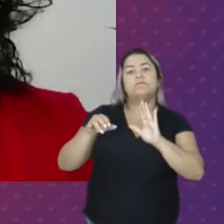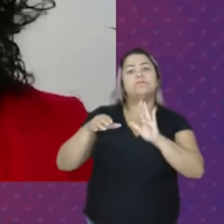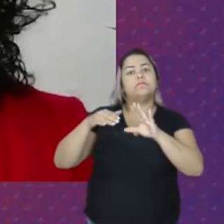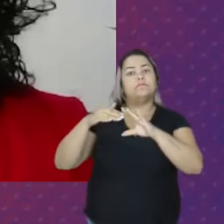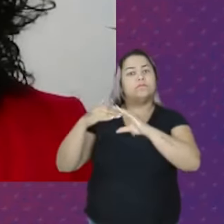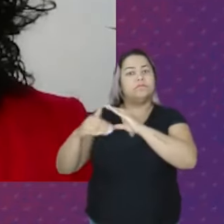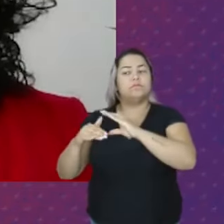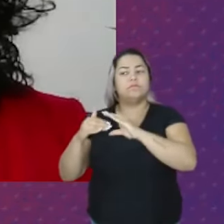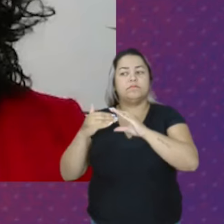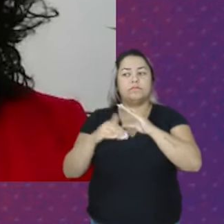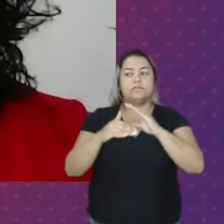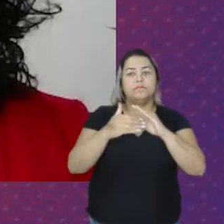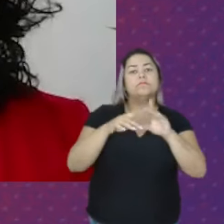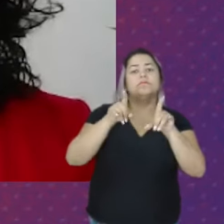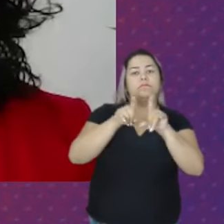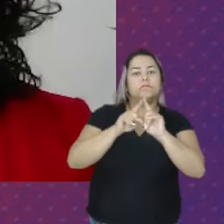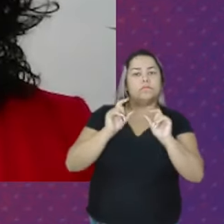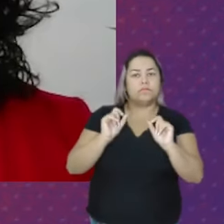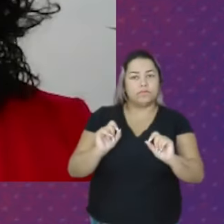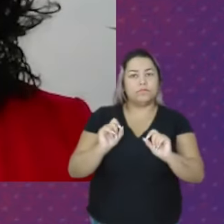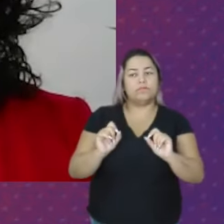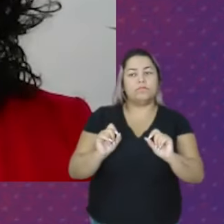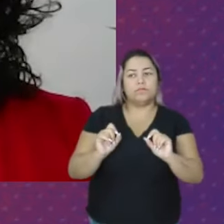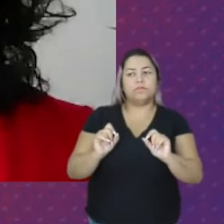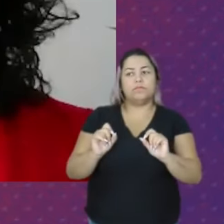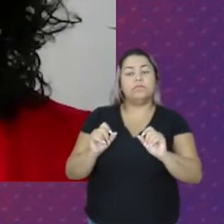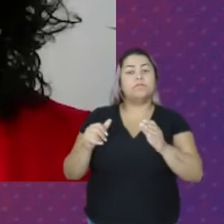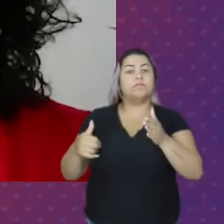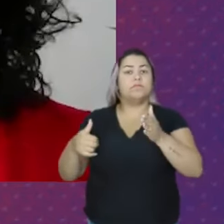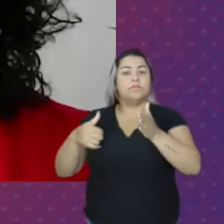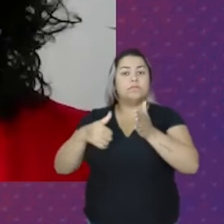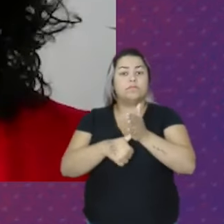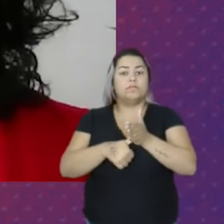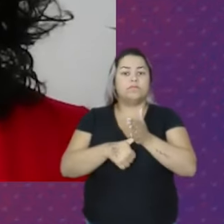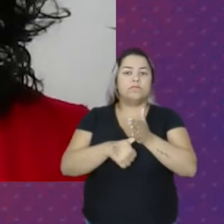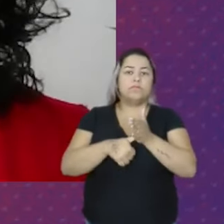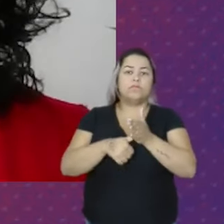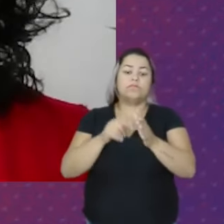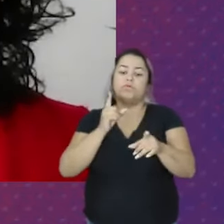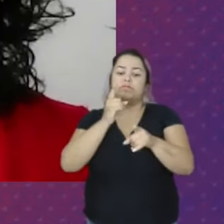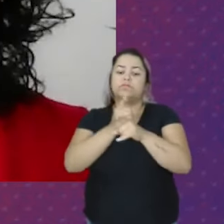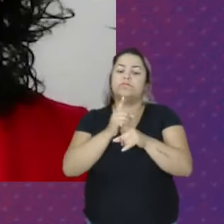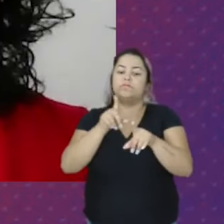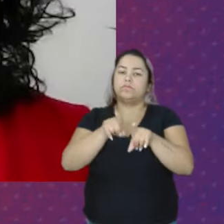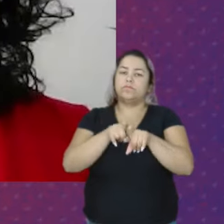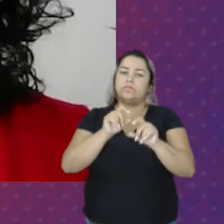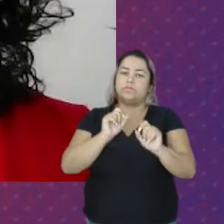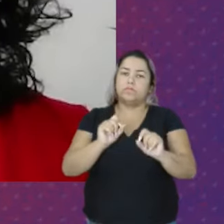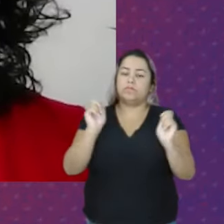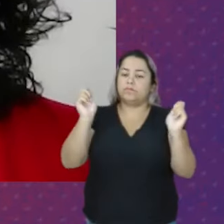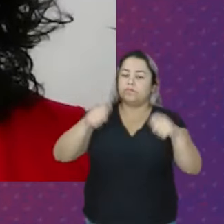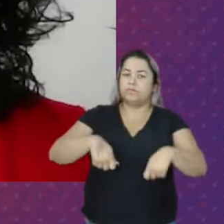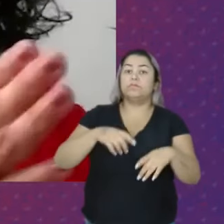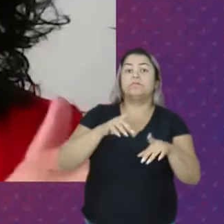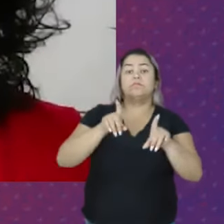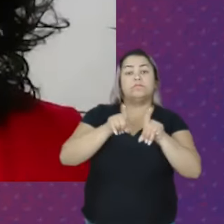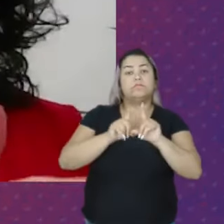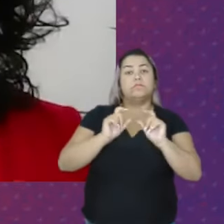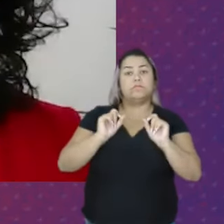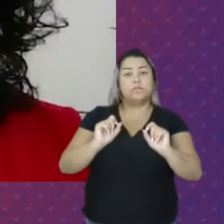encaminhar, de acordo com a identificação da necessidade de proteção daquela criança ou